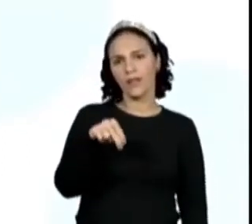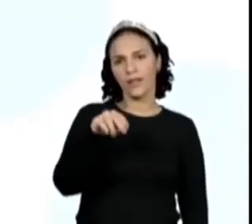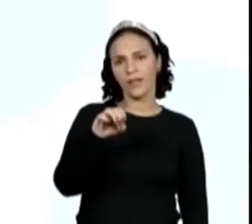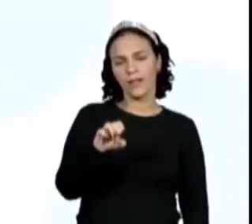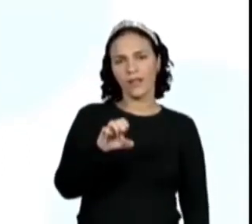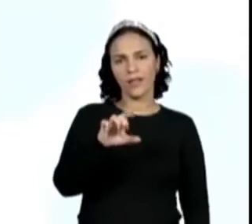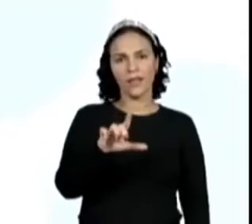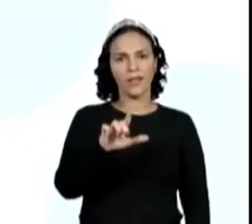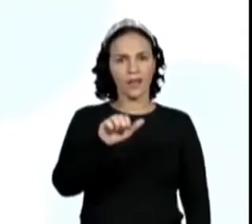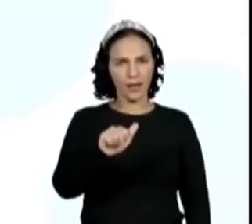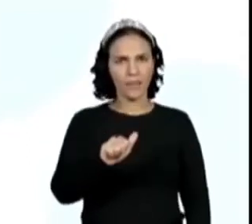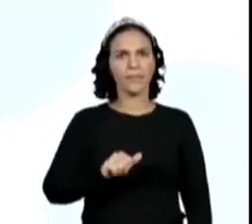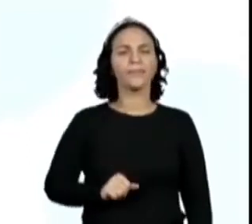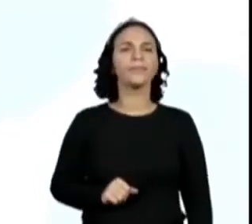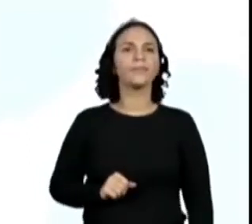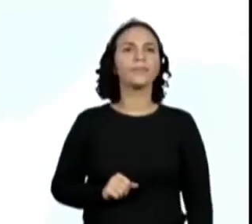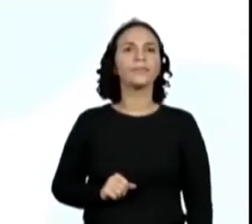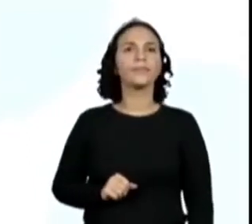No